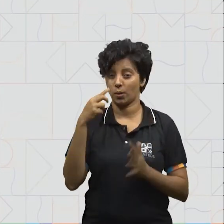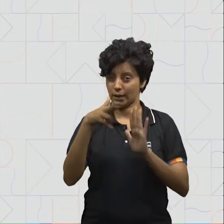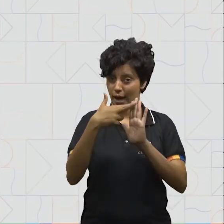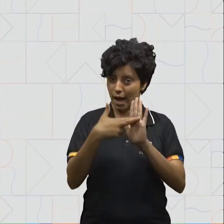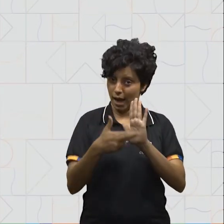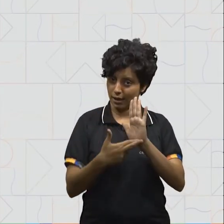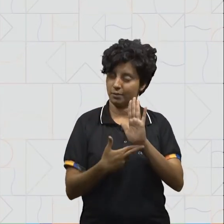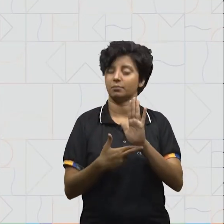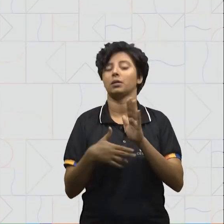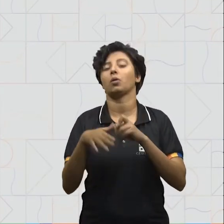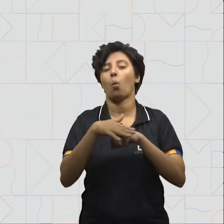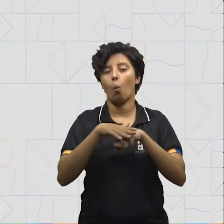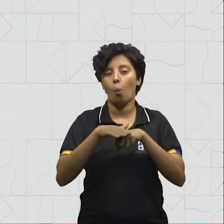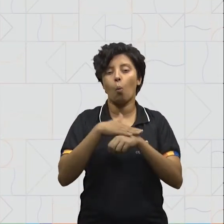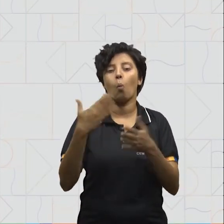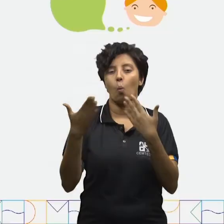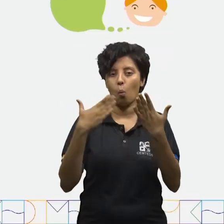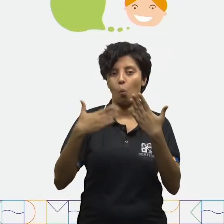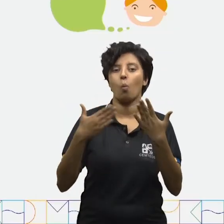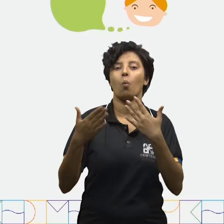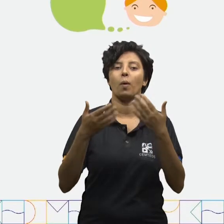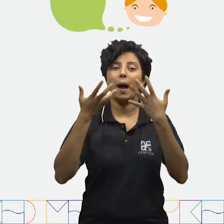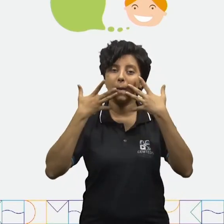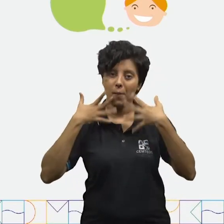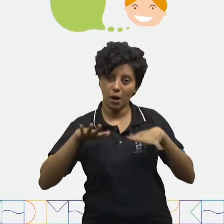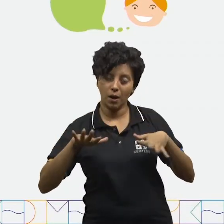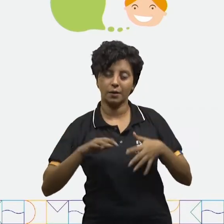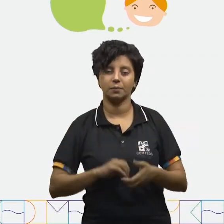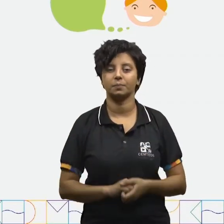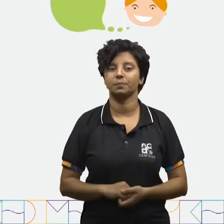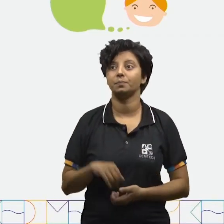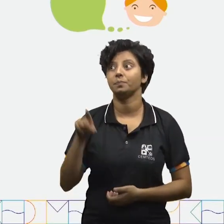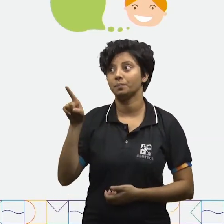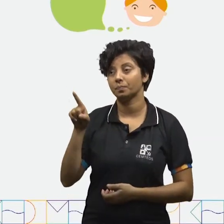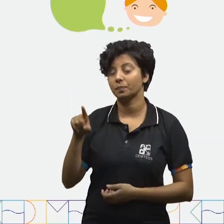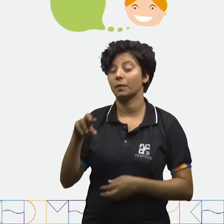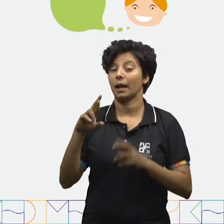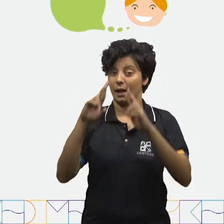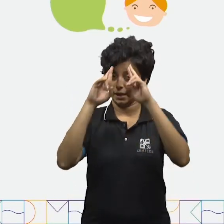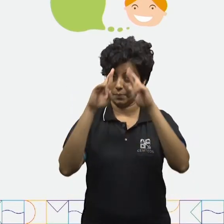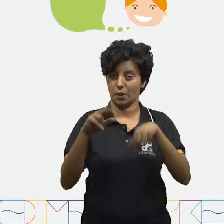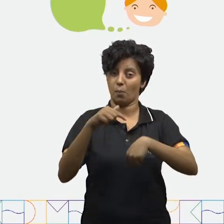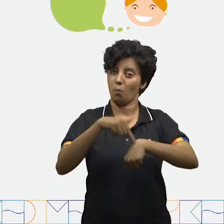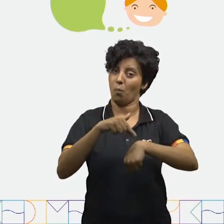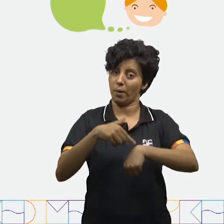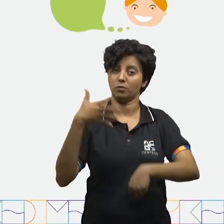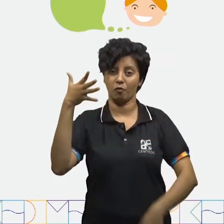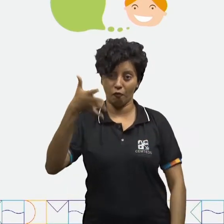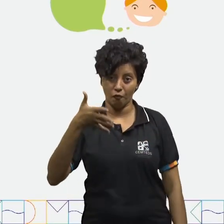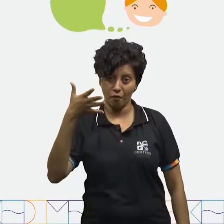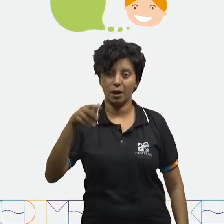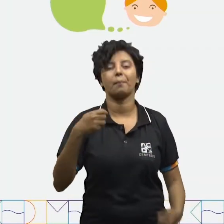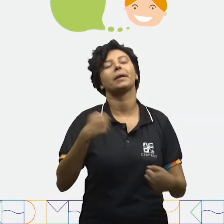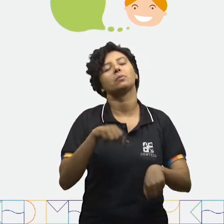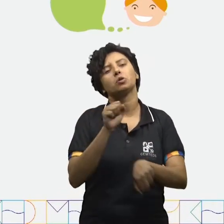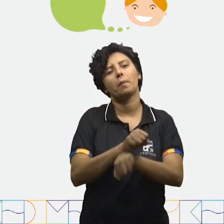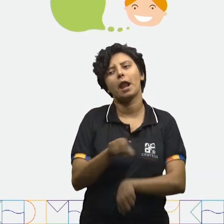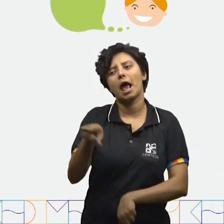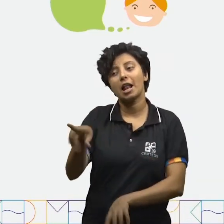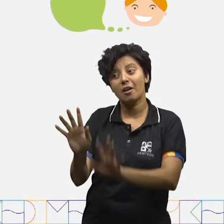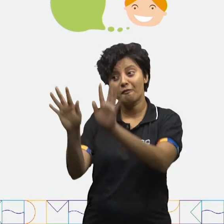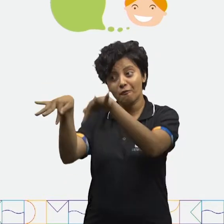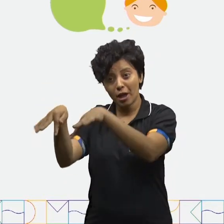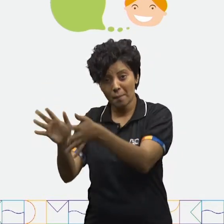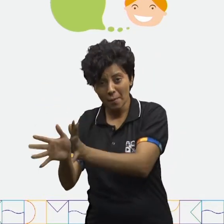uma conversação espontânea de sucesso. Respeite o turno de fala. Precisamos aguardar o